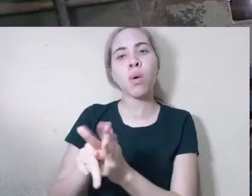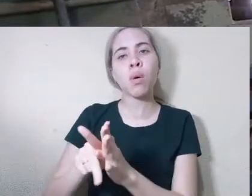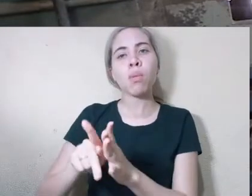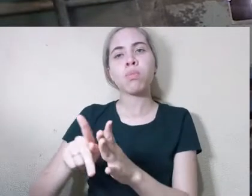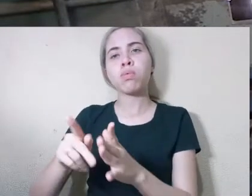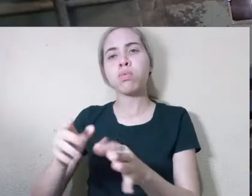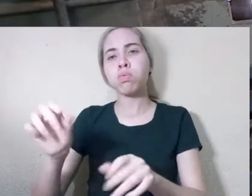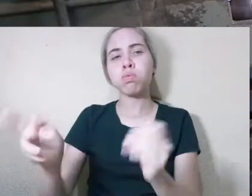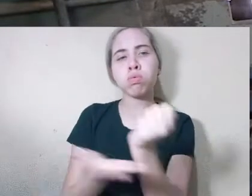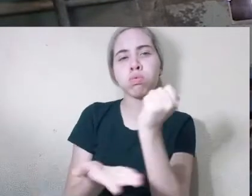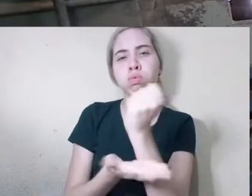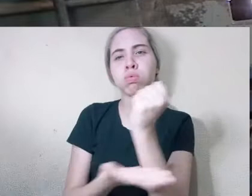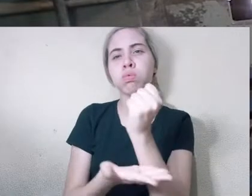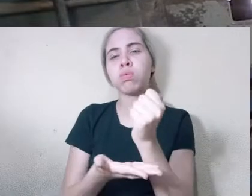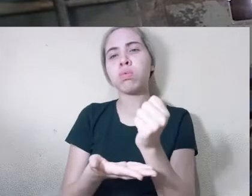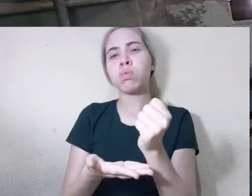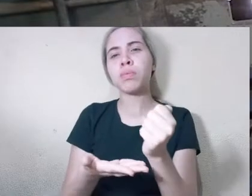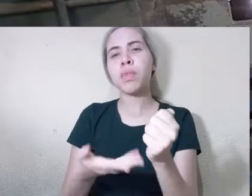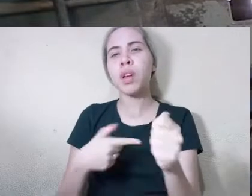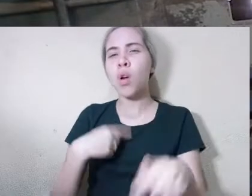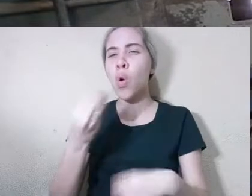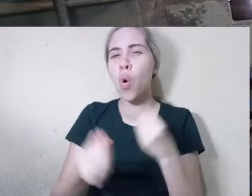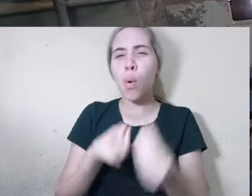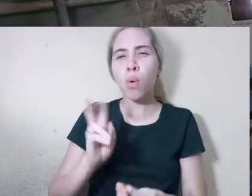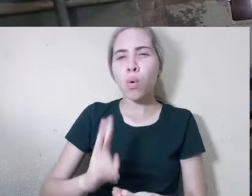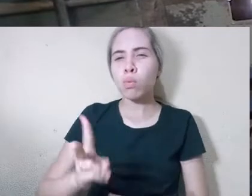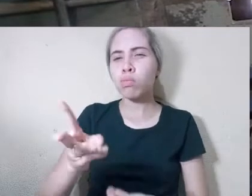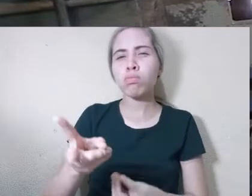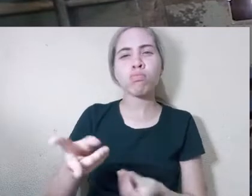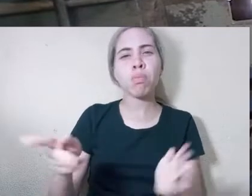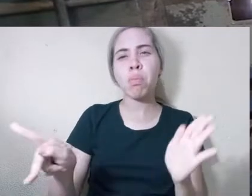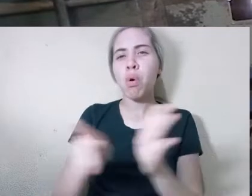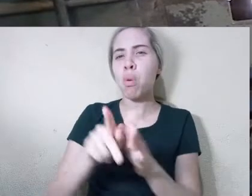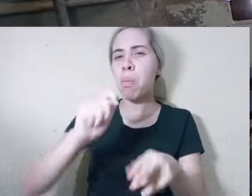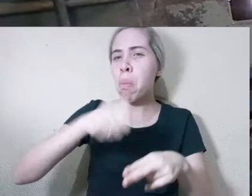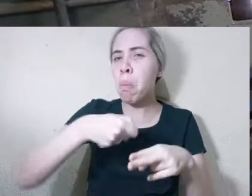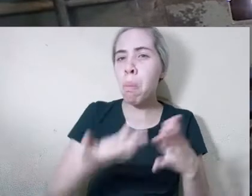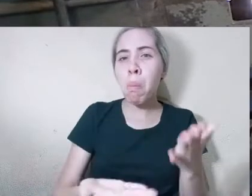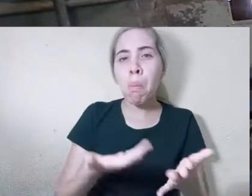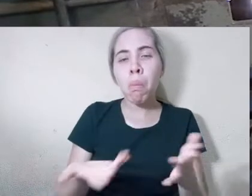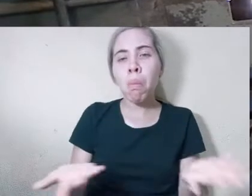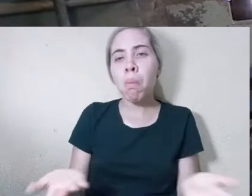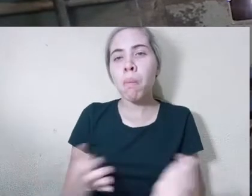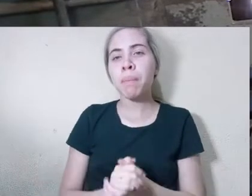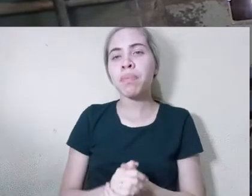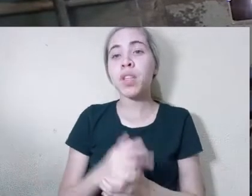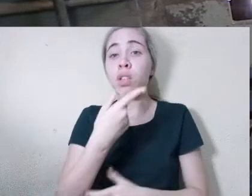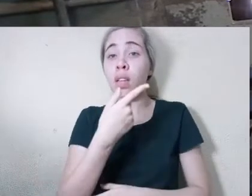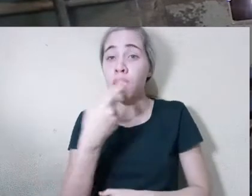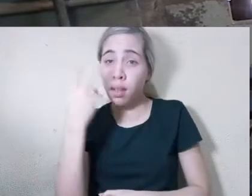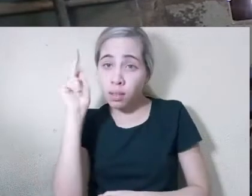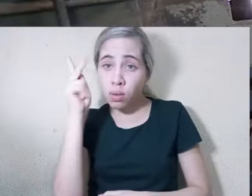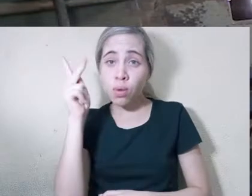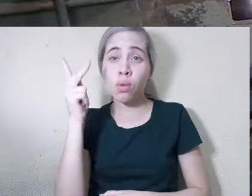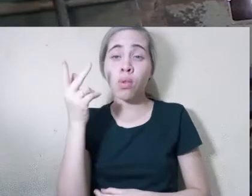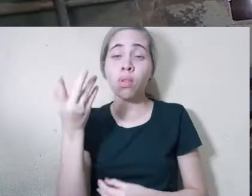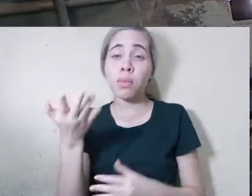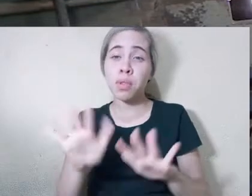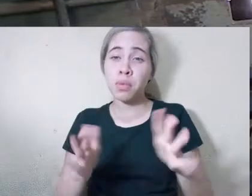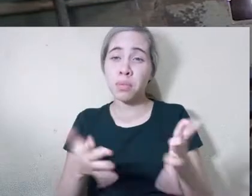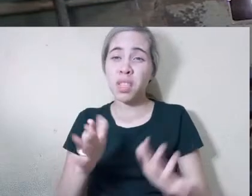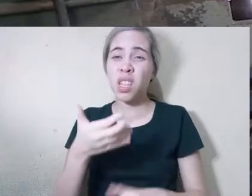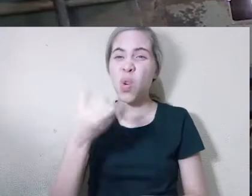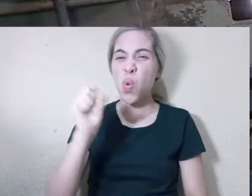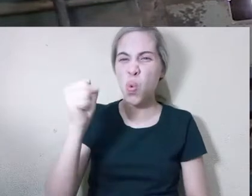entalhe em madeira, e como é que você continuou, como é que você chegou na cutelaria? Cutelaria, essa história já tem mais ou menos